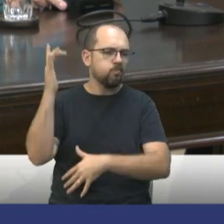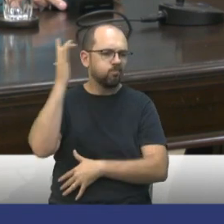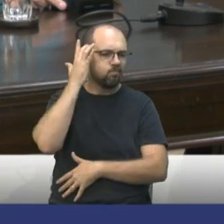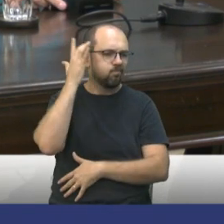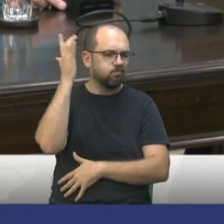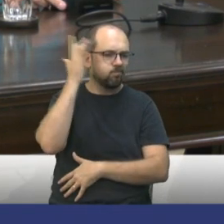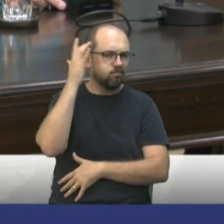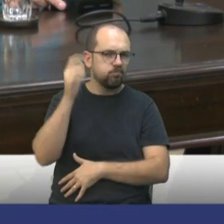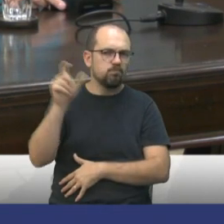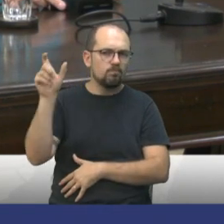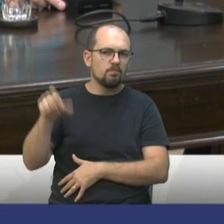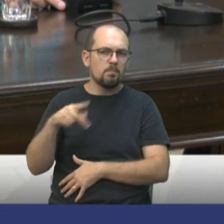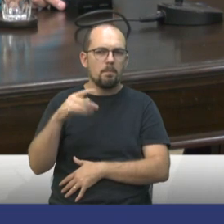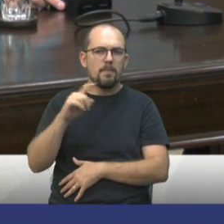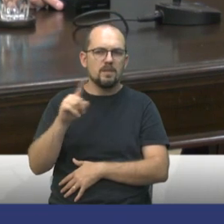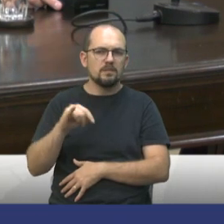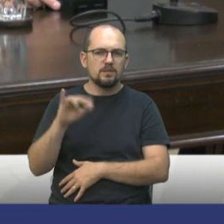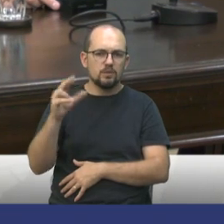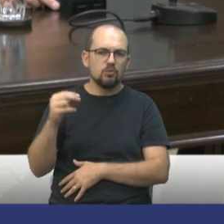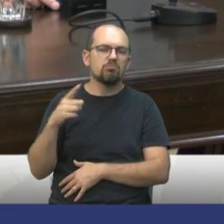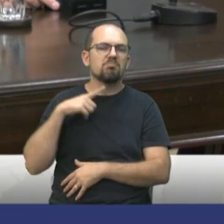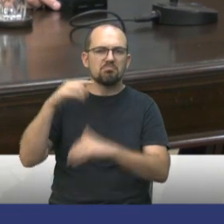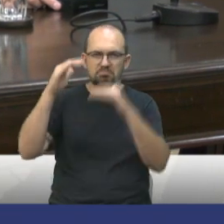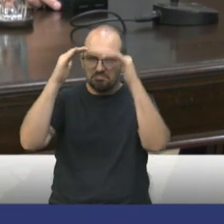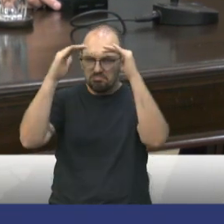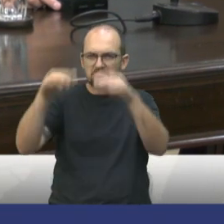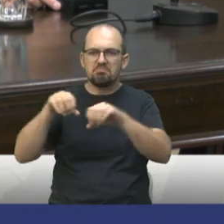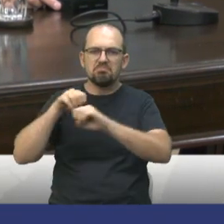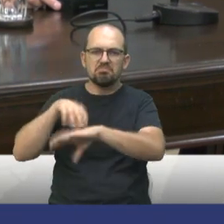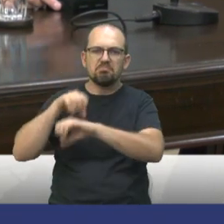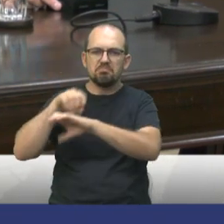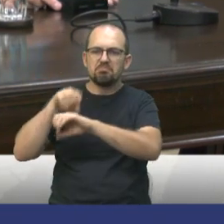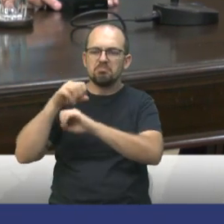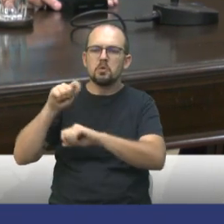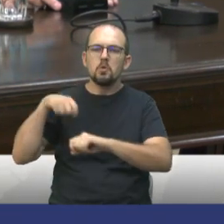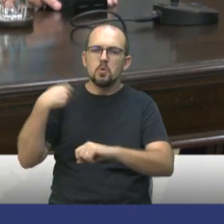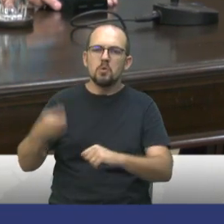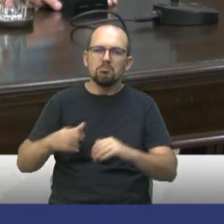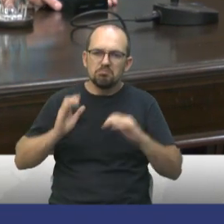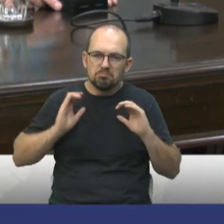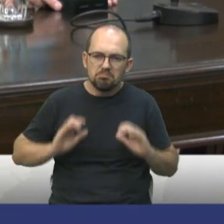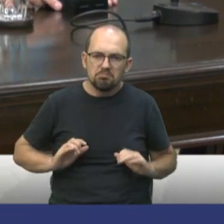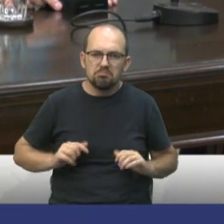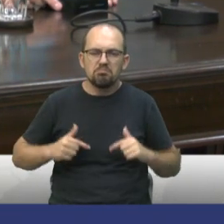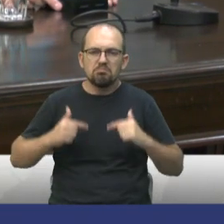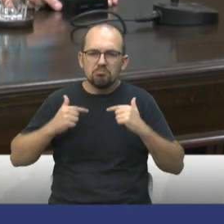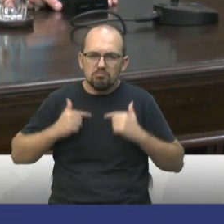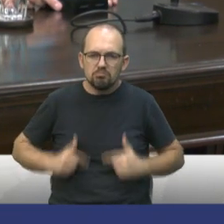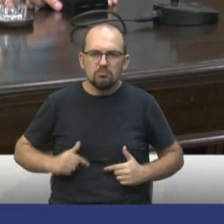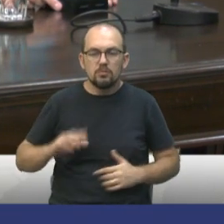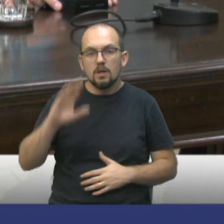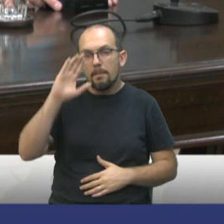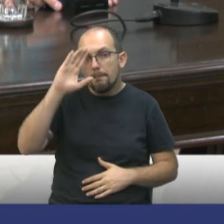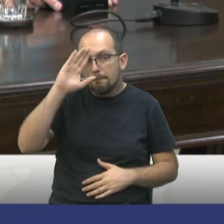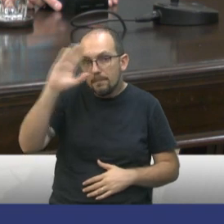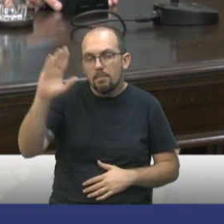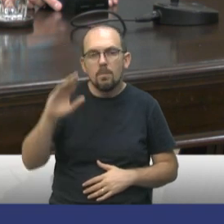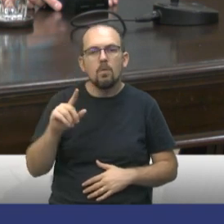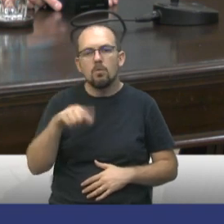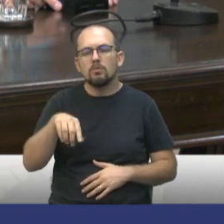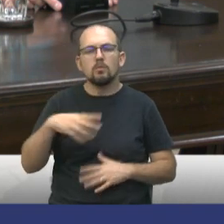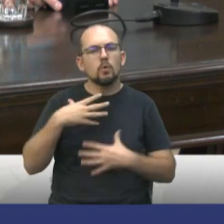responsabilidade, com respeito, ensinando o que é caráter para essas crianças, e principalmente a